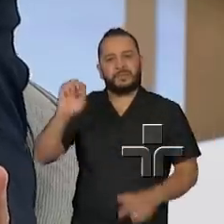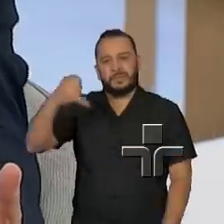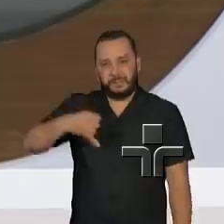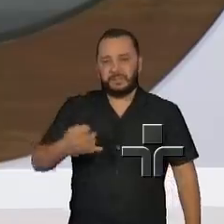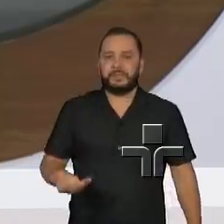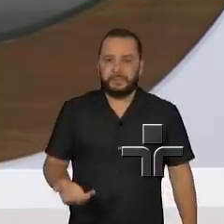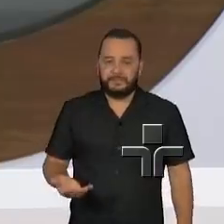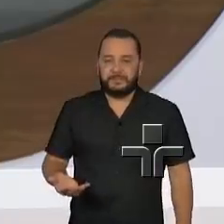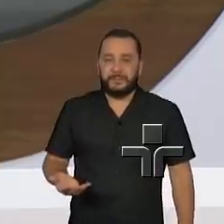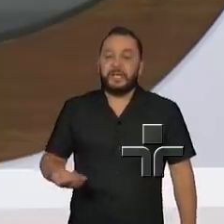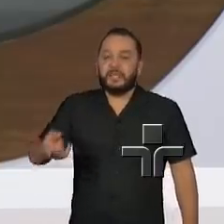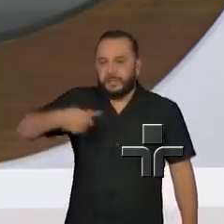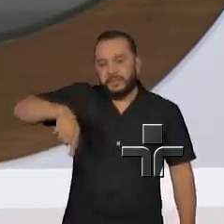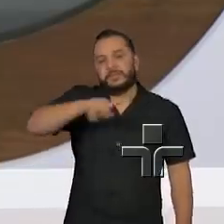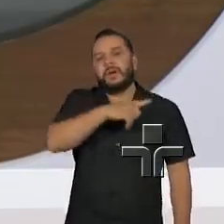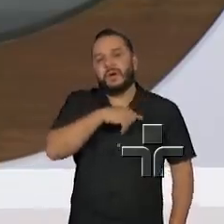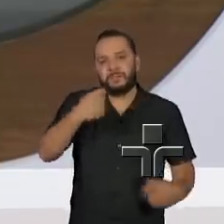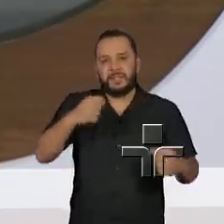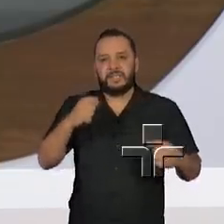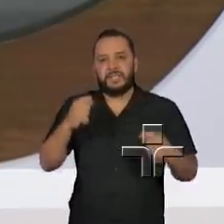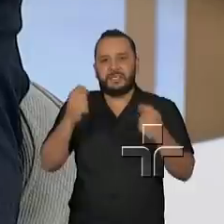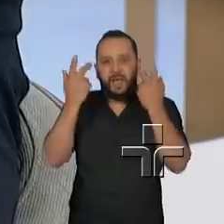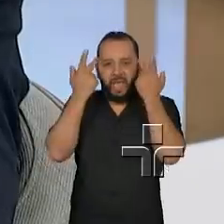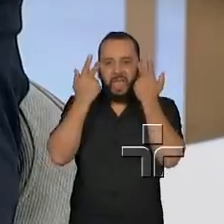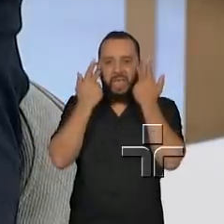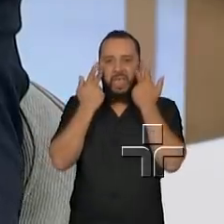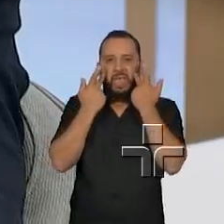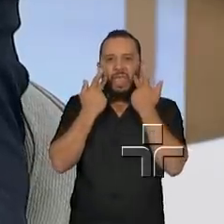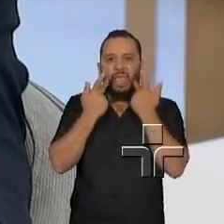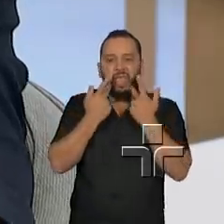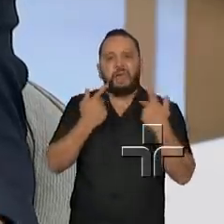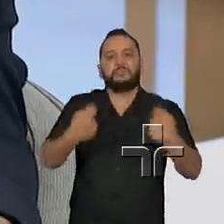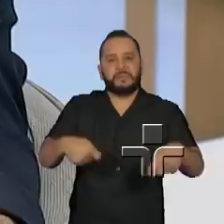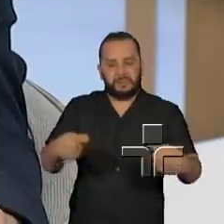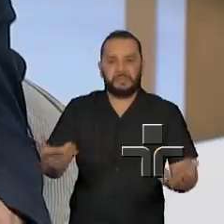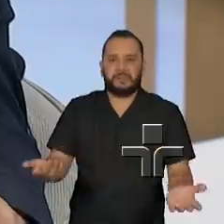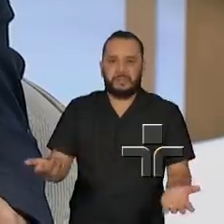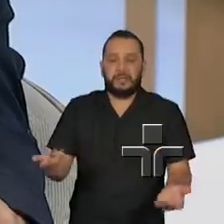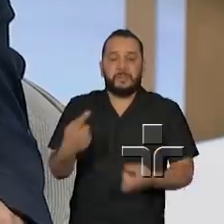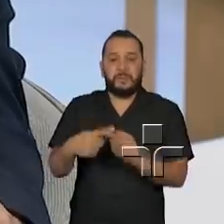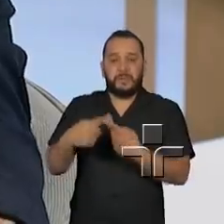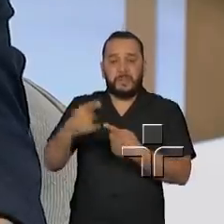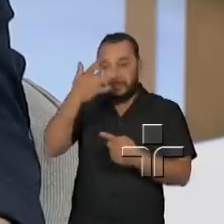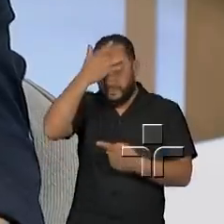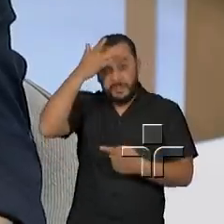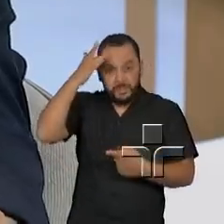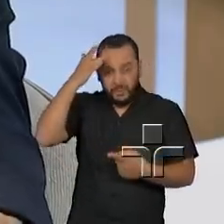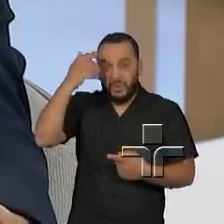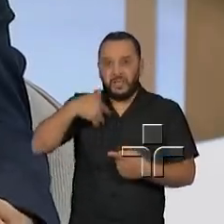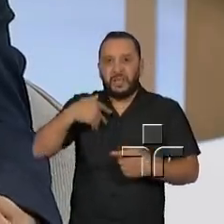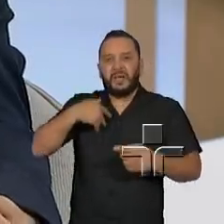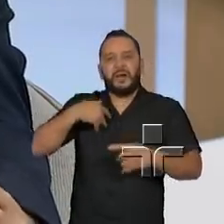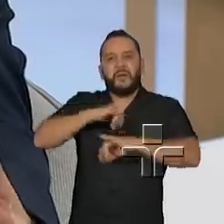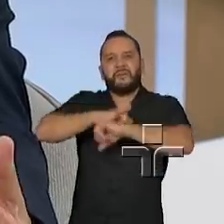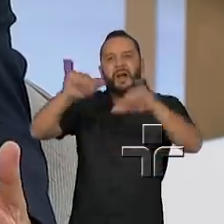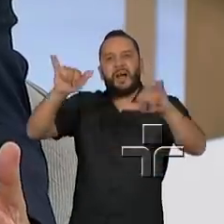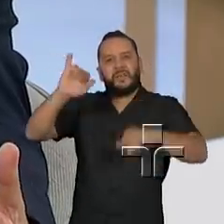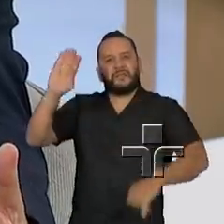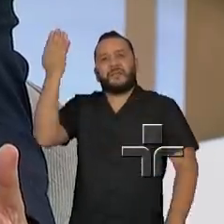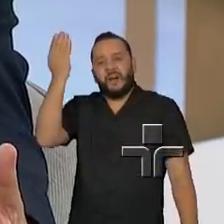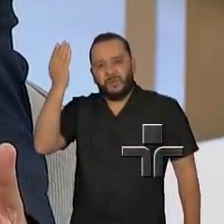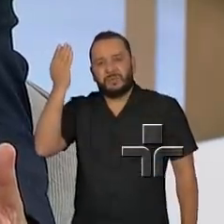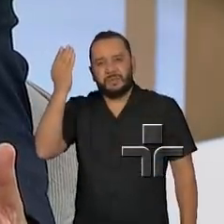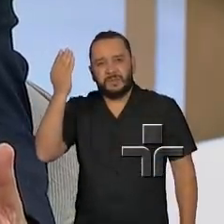intelectual. Nós não podemos aceitar que uma pessoa fale uma inverdade como essa. Nós temos que ser firmes na defesa daquilo que nós consideramos